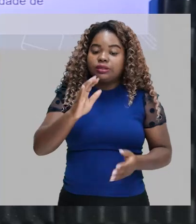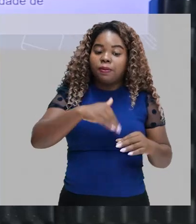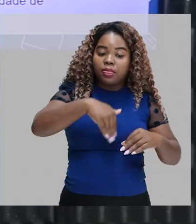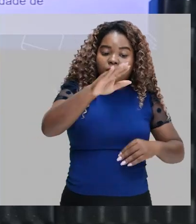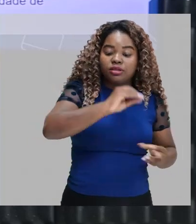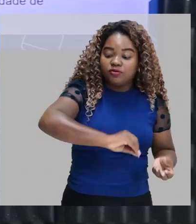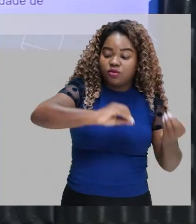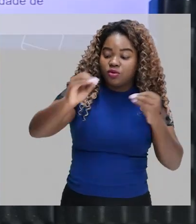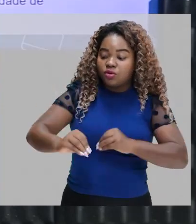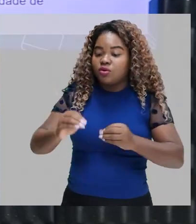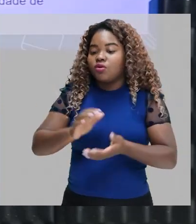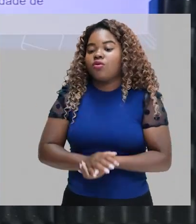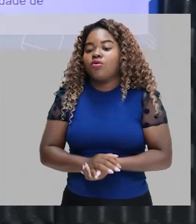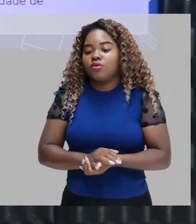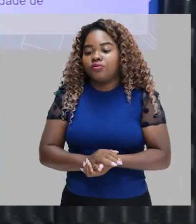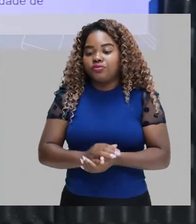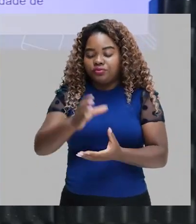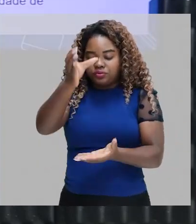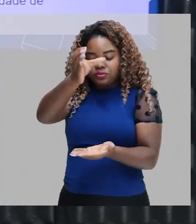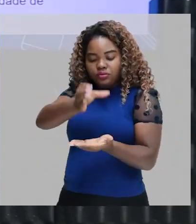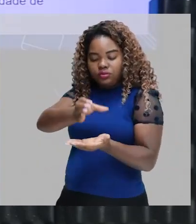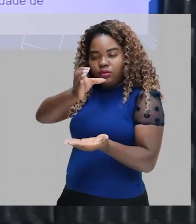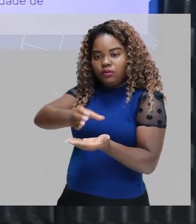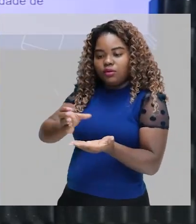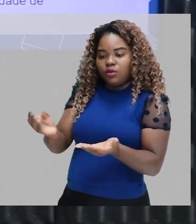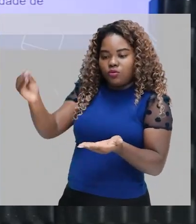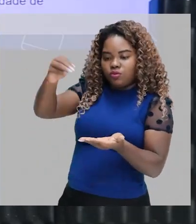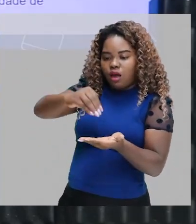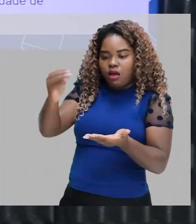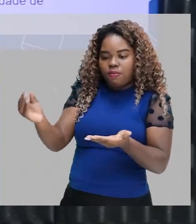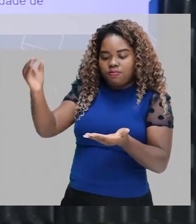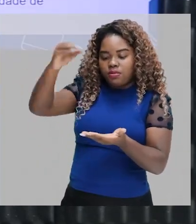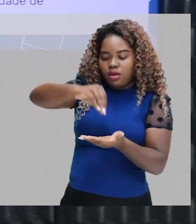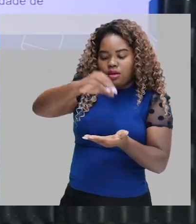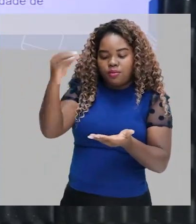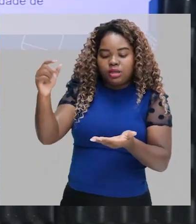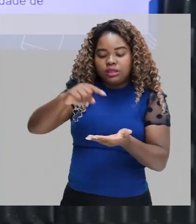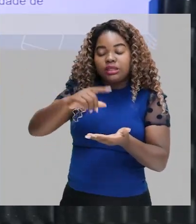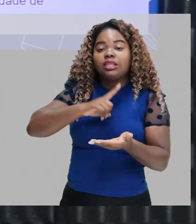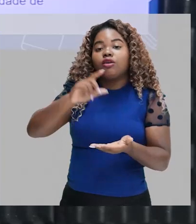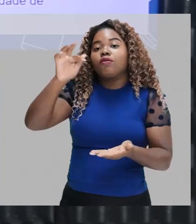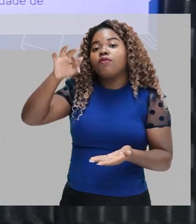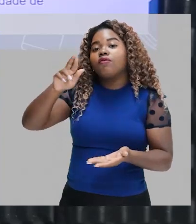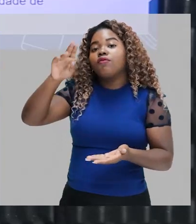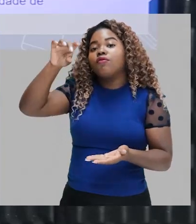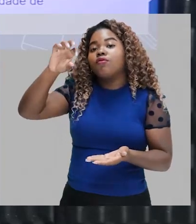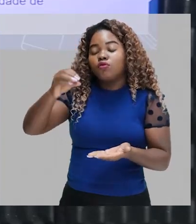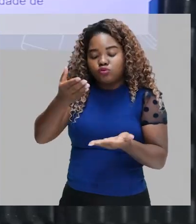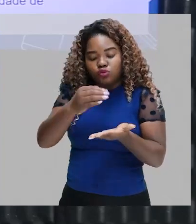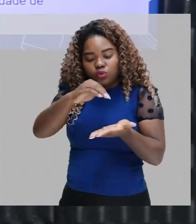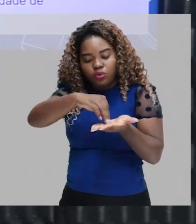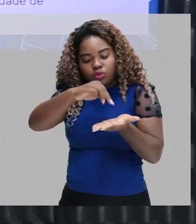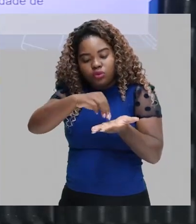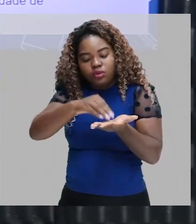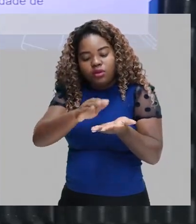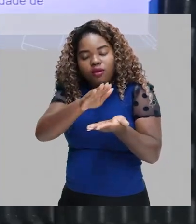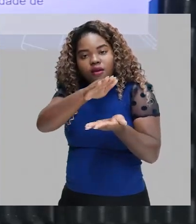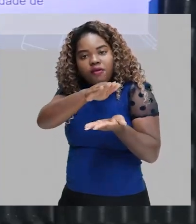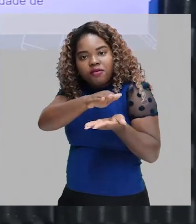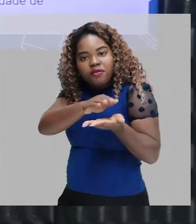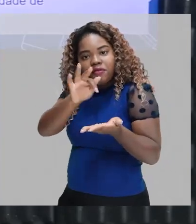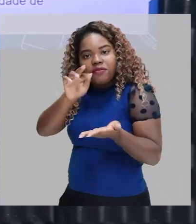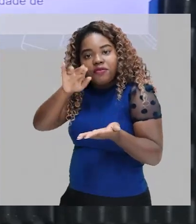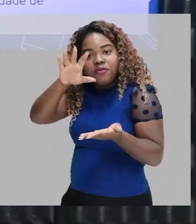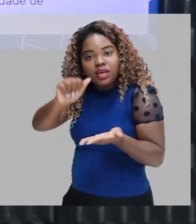acumular no fundo do recipiente, formando o que a gente conhece como corpo de fundo, certo? Olha